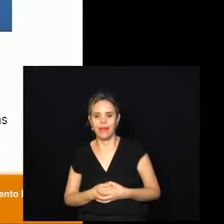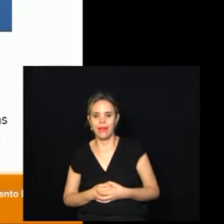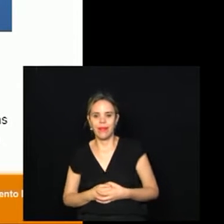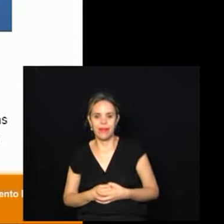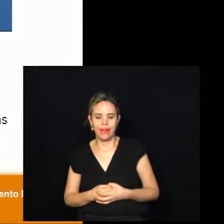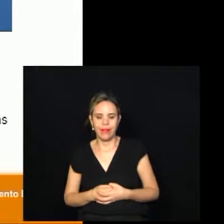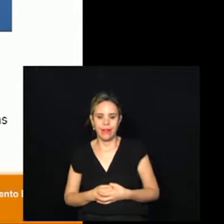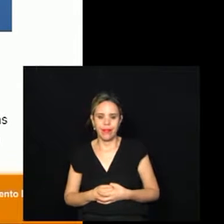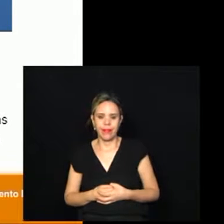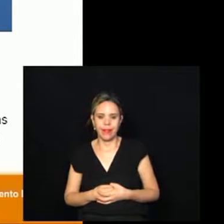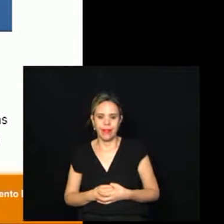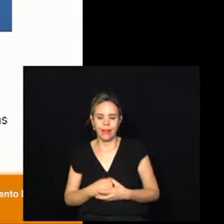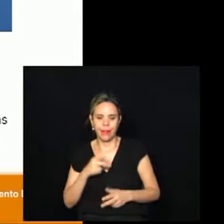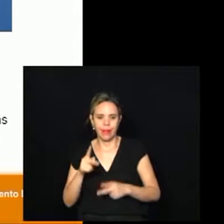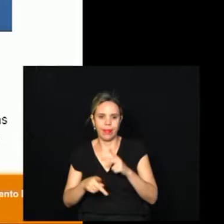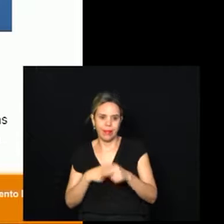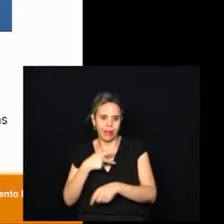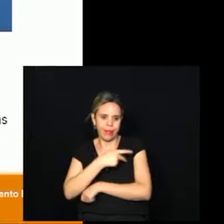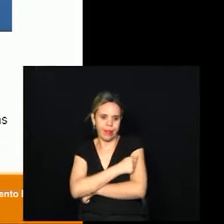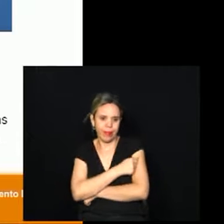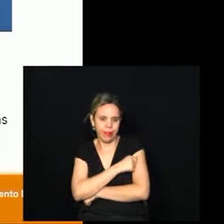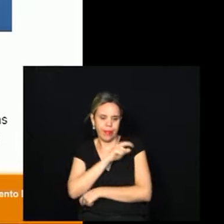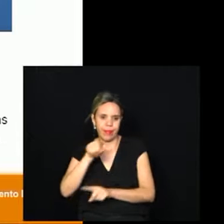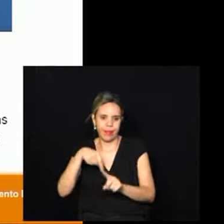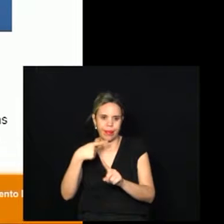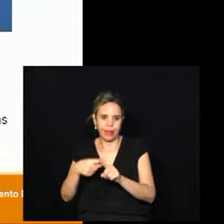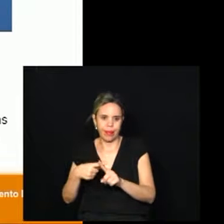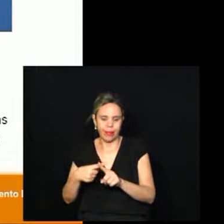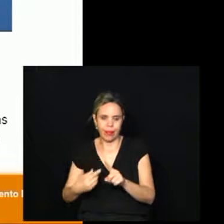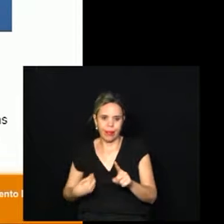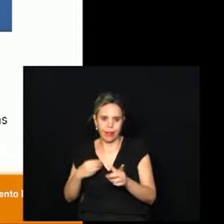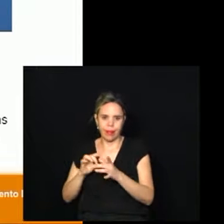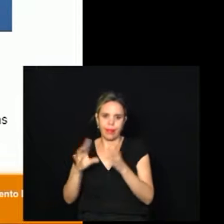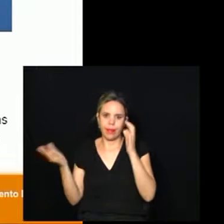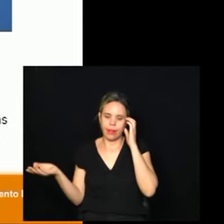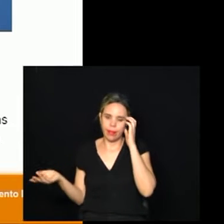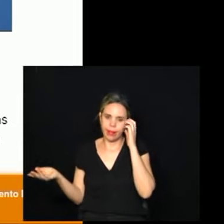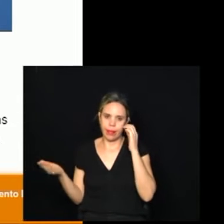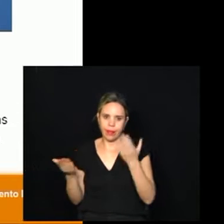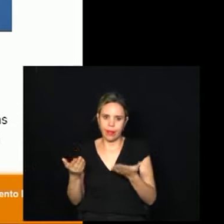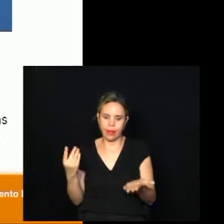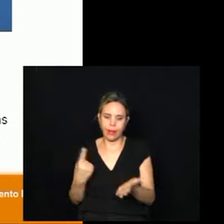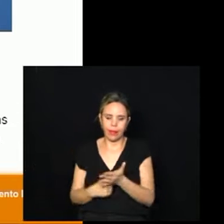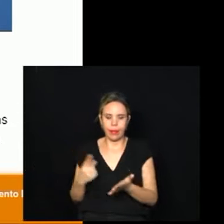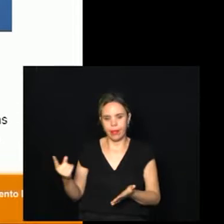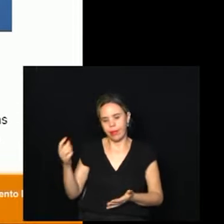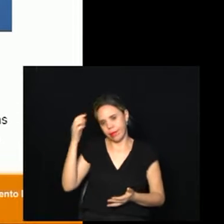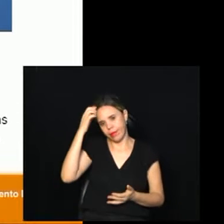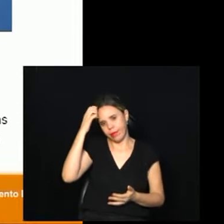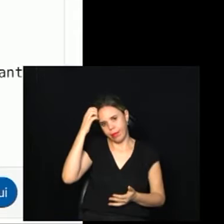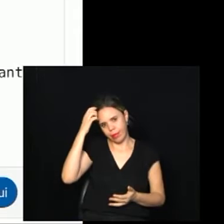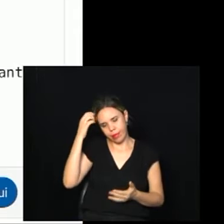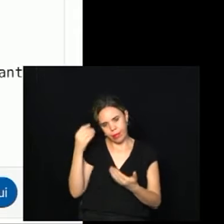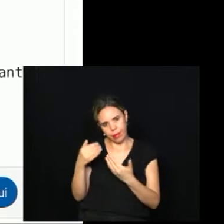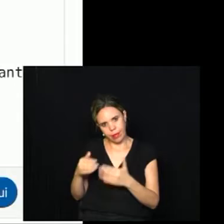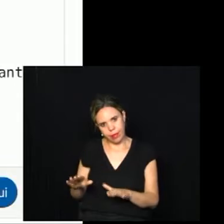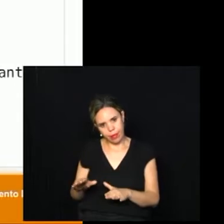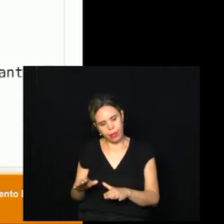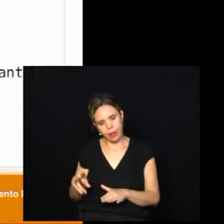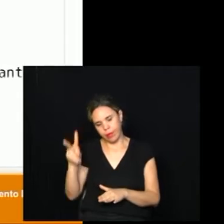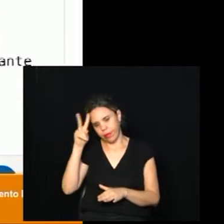vacina.campinas.sp.gov.br. Esse público da dose adicional é o que está disponibilizado agora o agendamento, que foi aberto